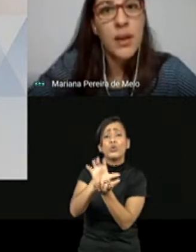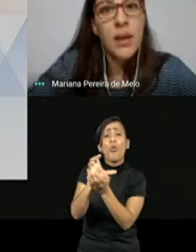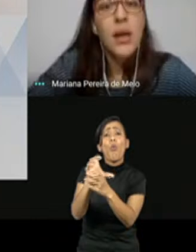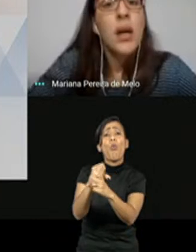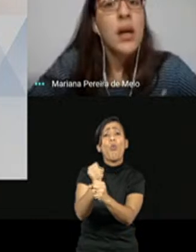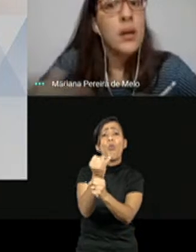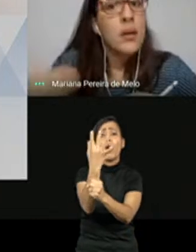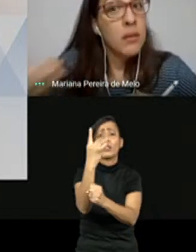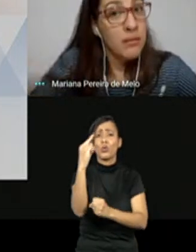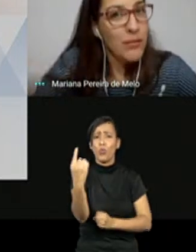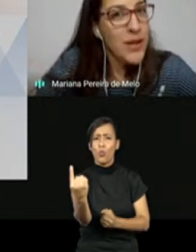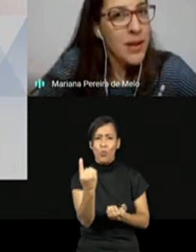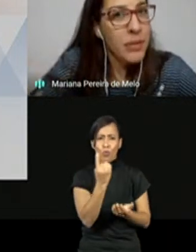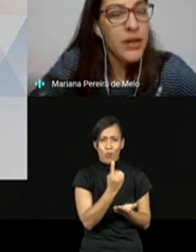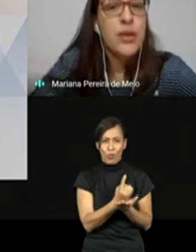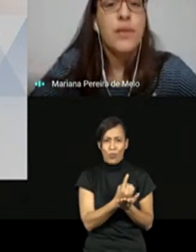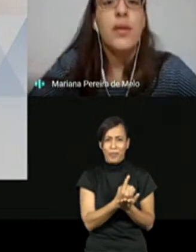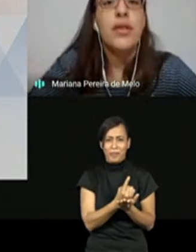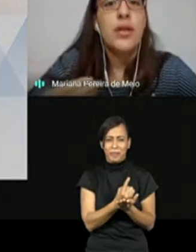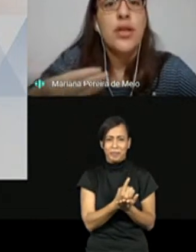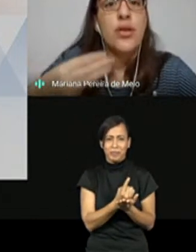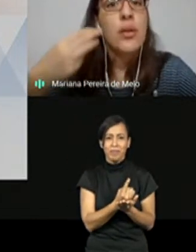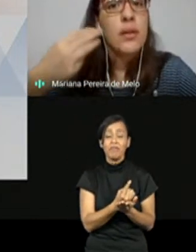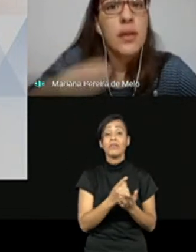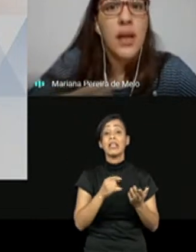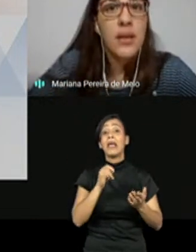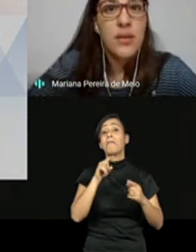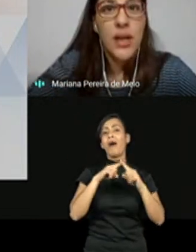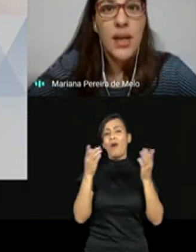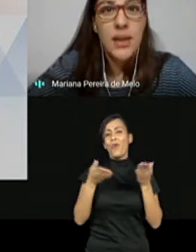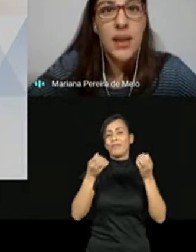Bernoulli. No exemplo que a gente viu, a gente retirou